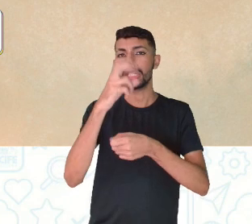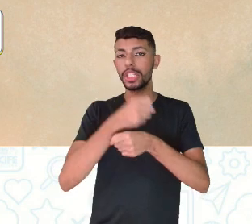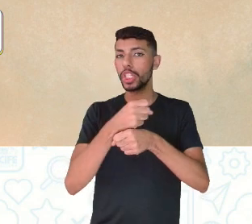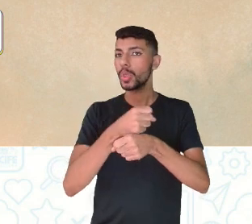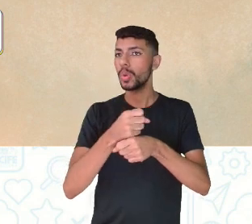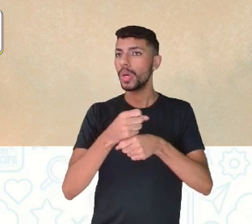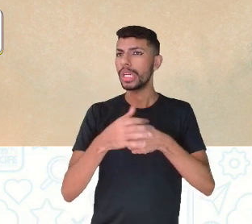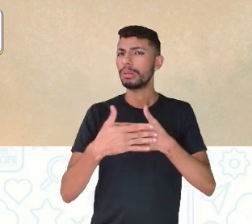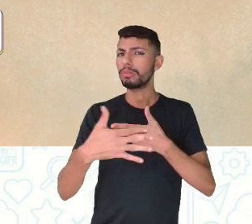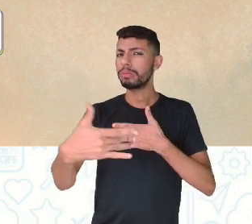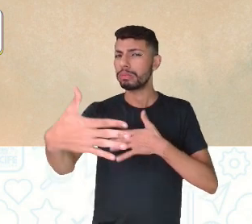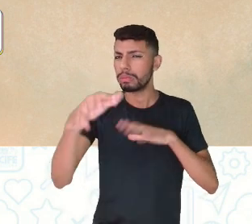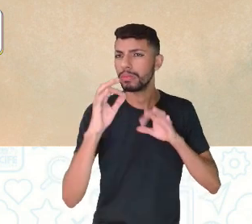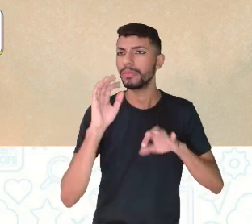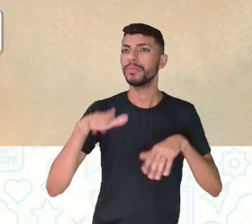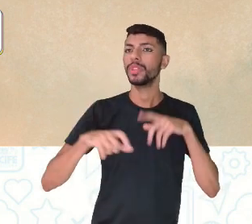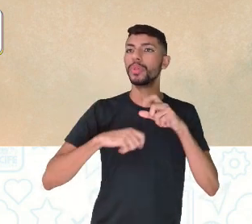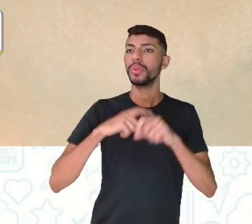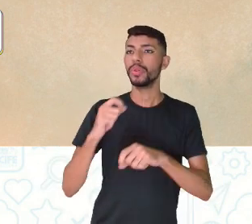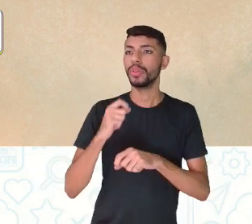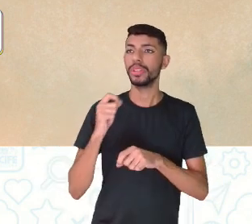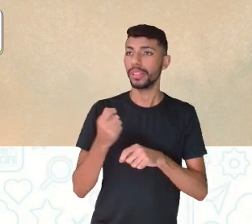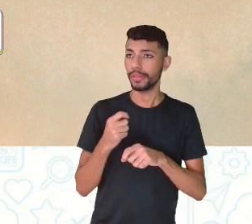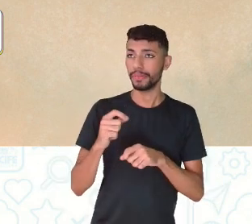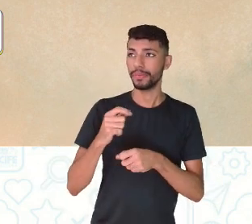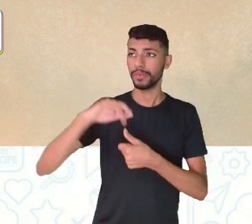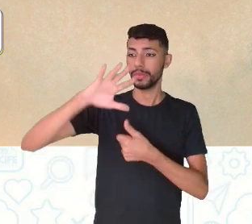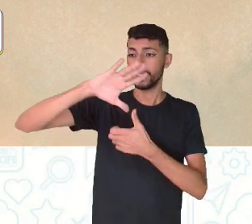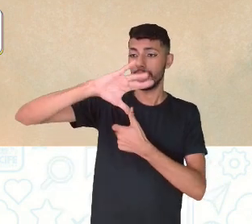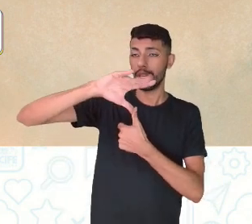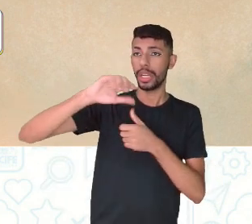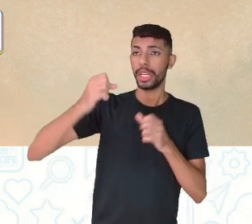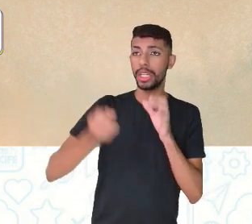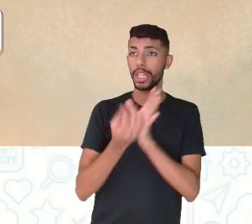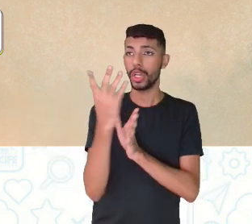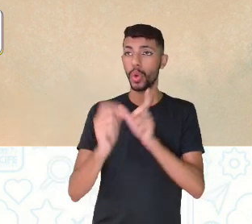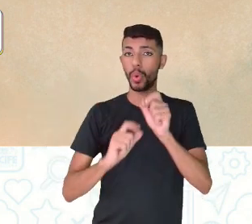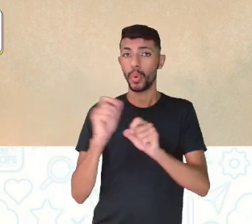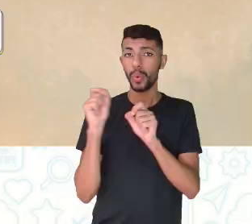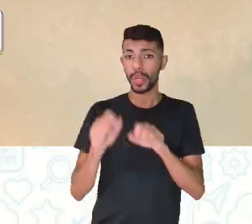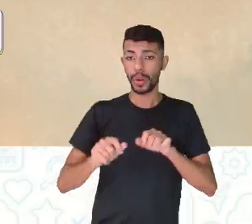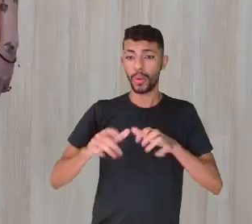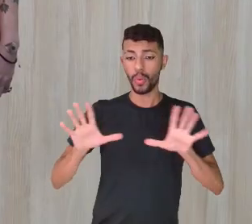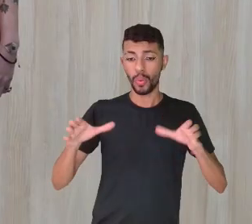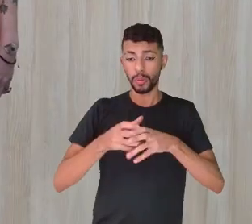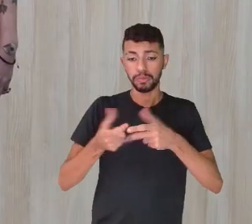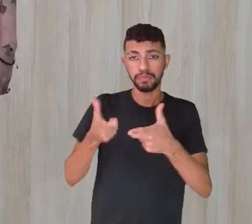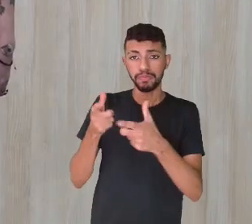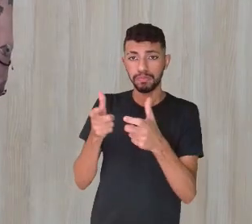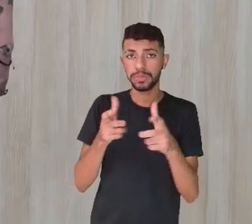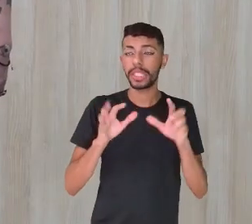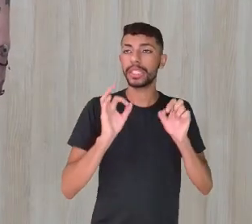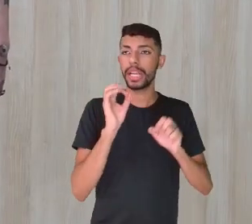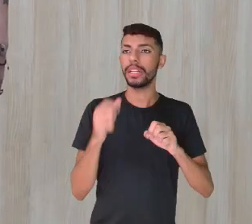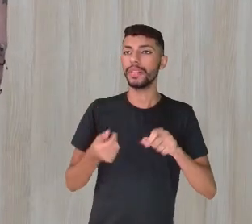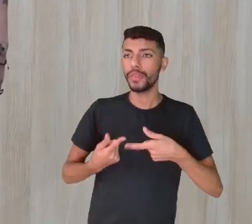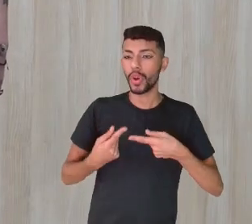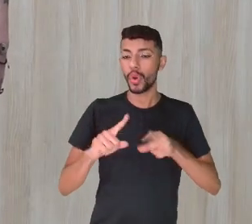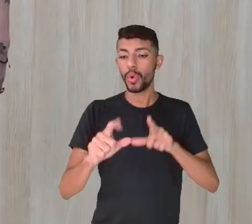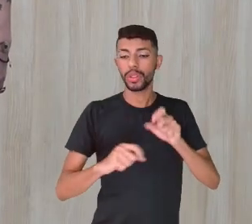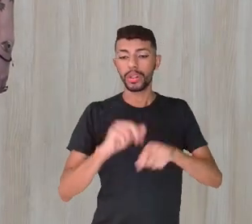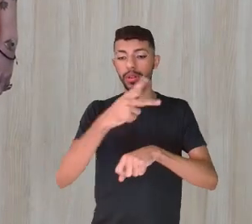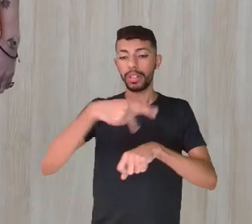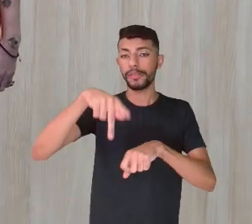colonos formaram, né, uma milícia armada que lutou contra as tropas inglesas. Então, não